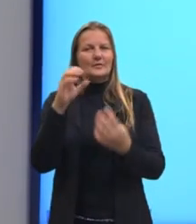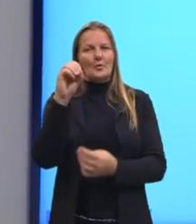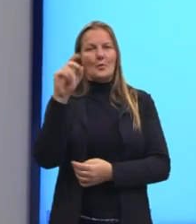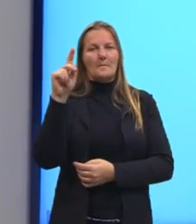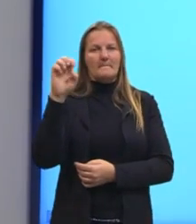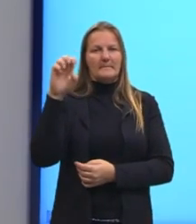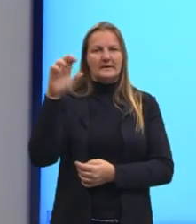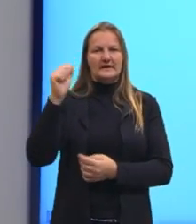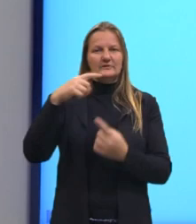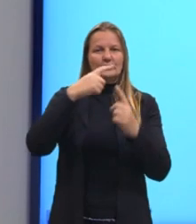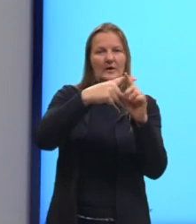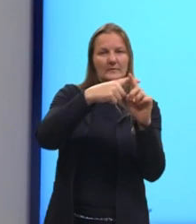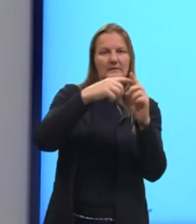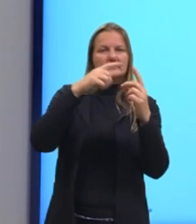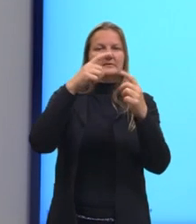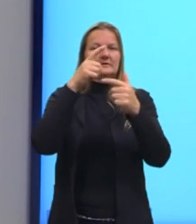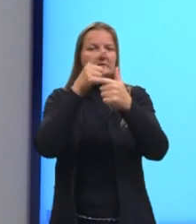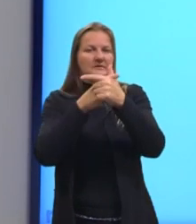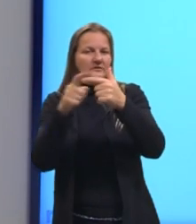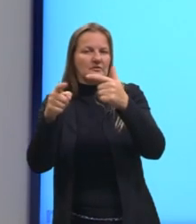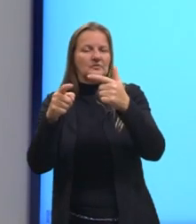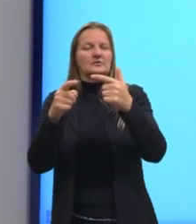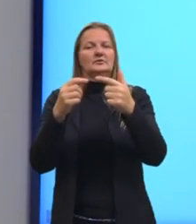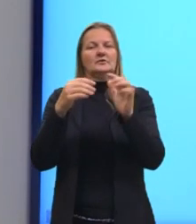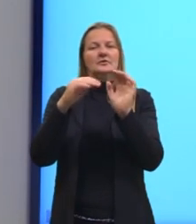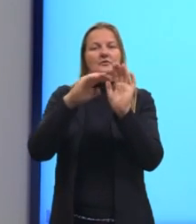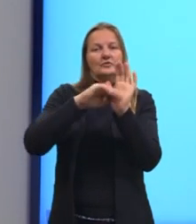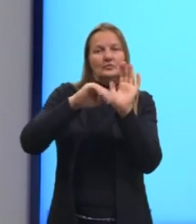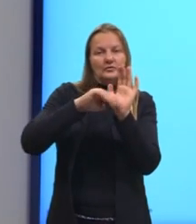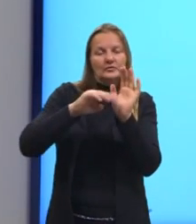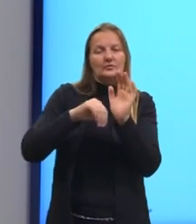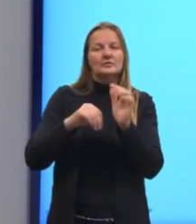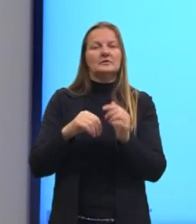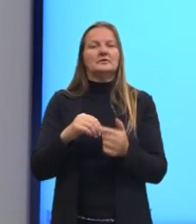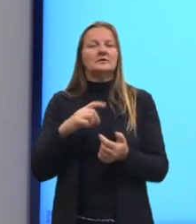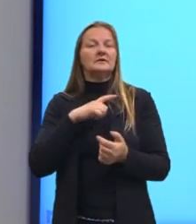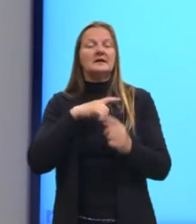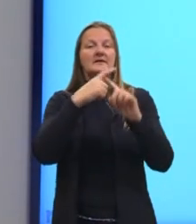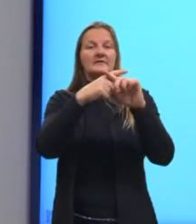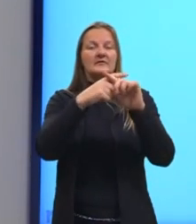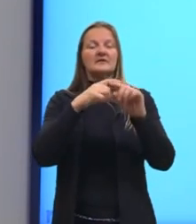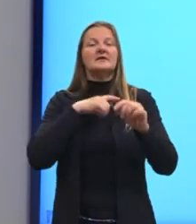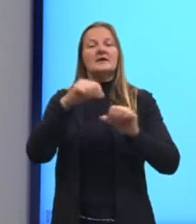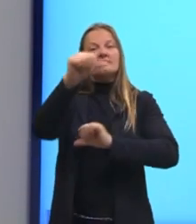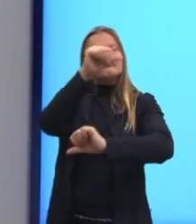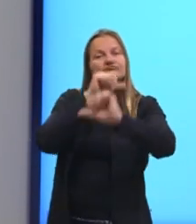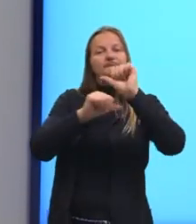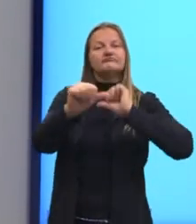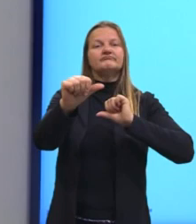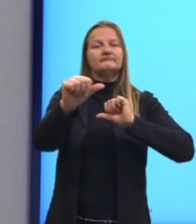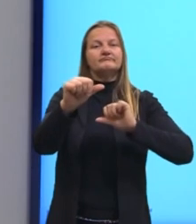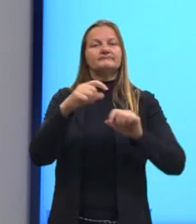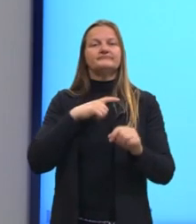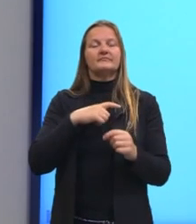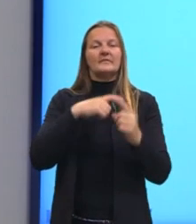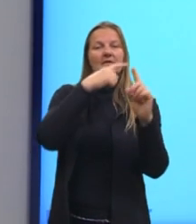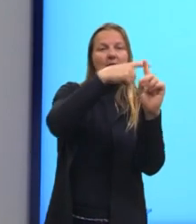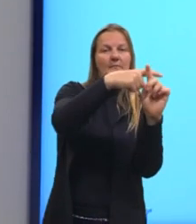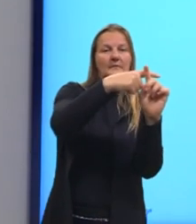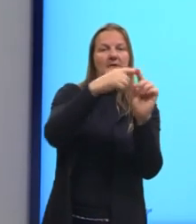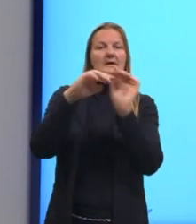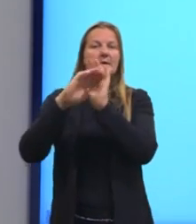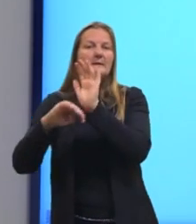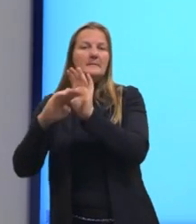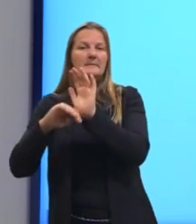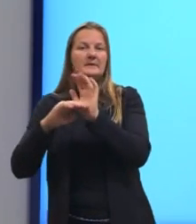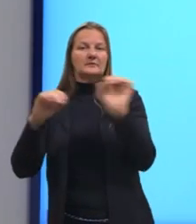vemos adição subtração multiplicação e divisão tem as operações inversas né adição